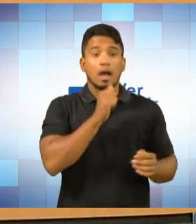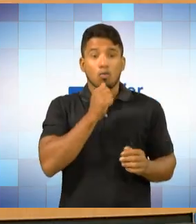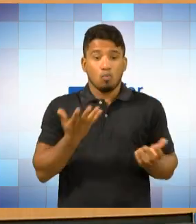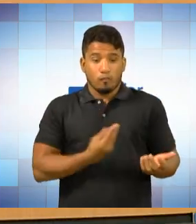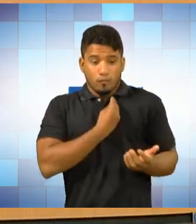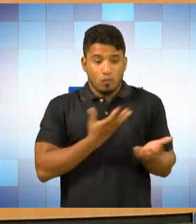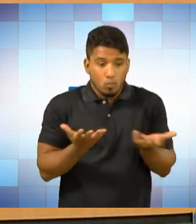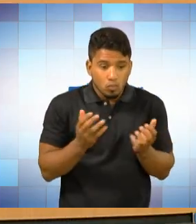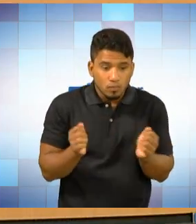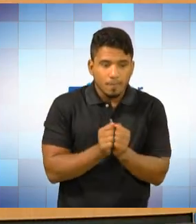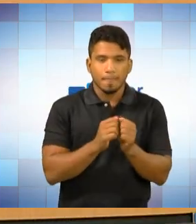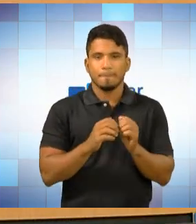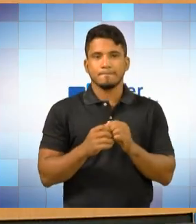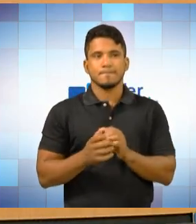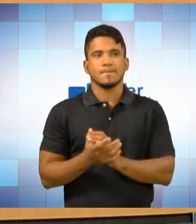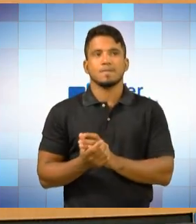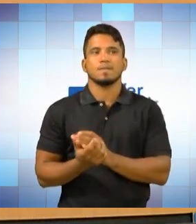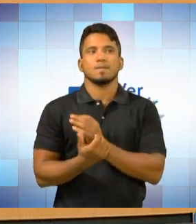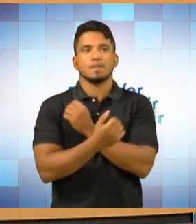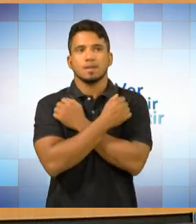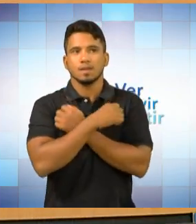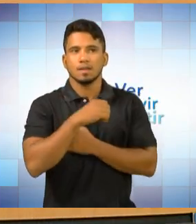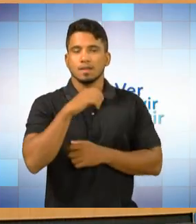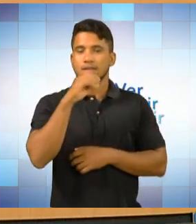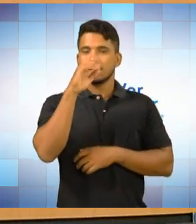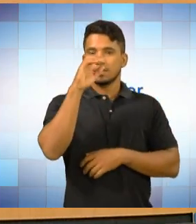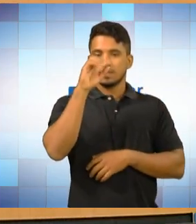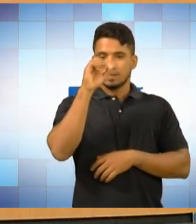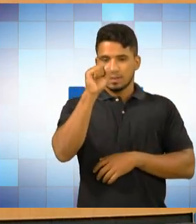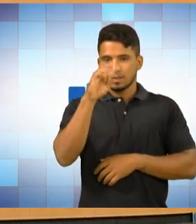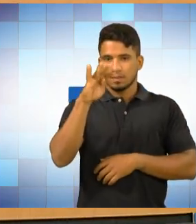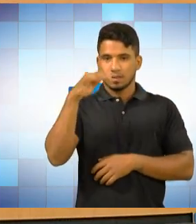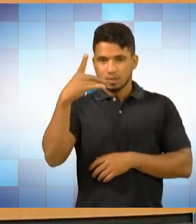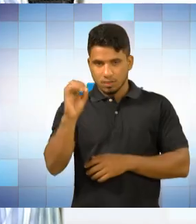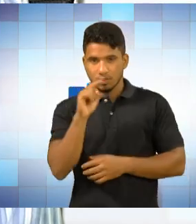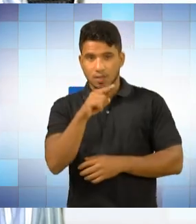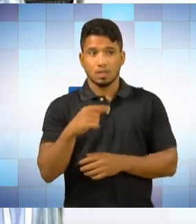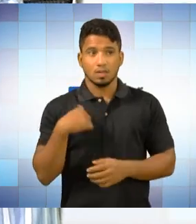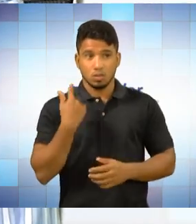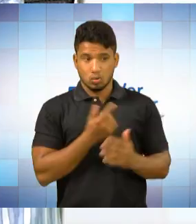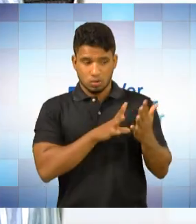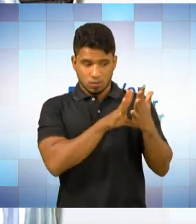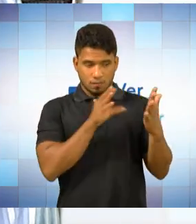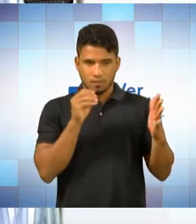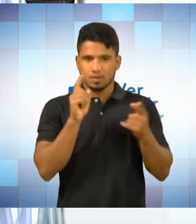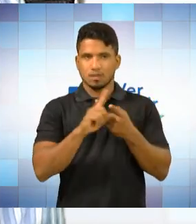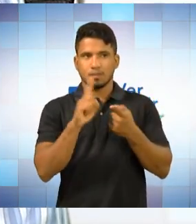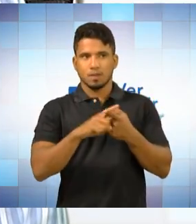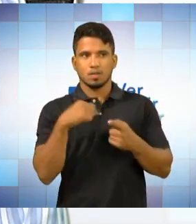Um abraço para ele e para toda a família do professor Sebastião Ferreira Soares. O Sebastião é a nossa referência.